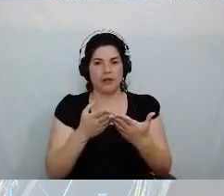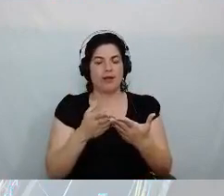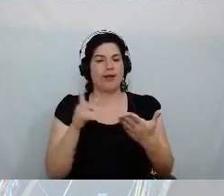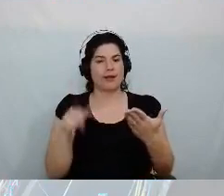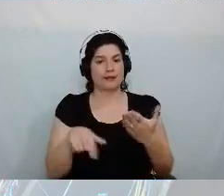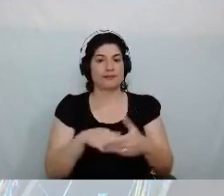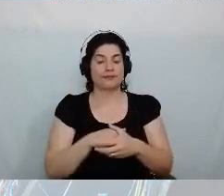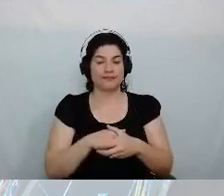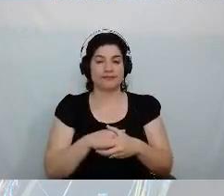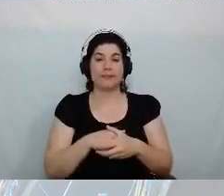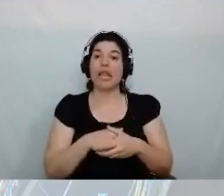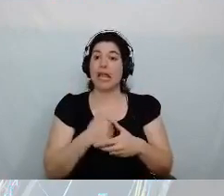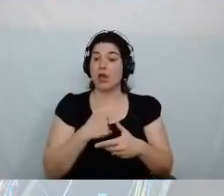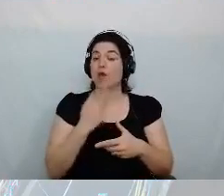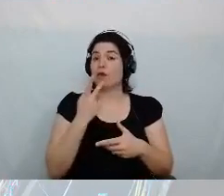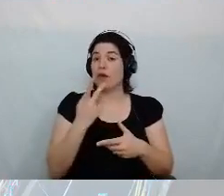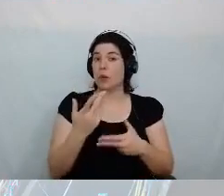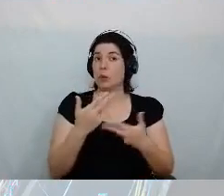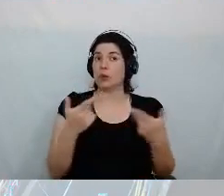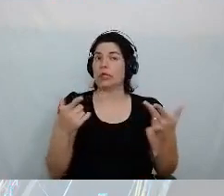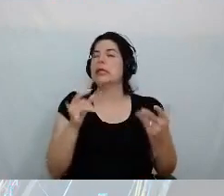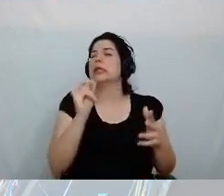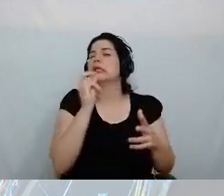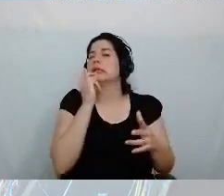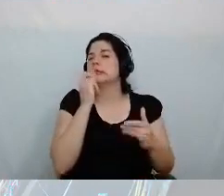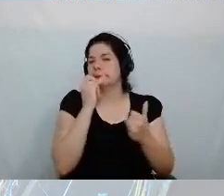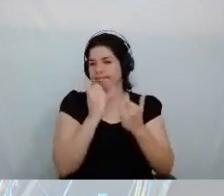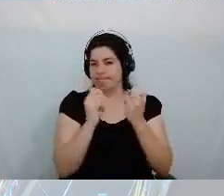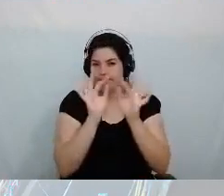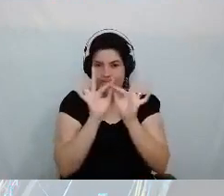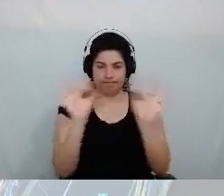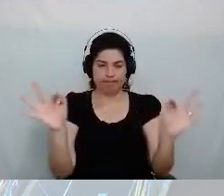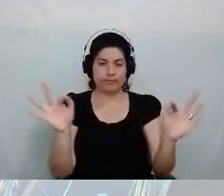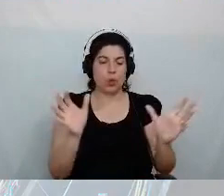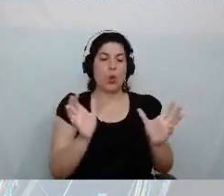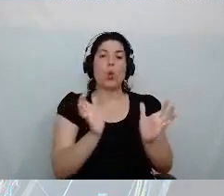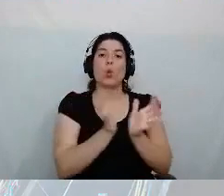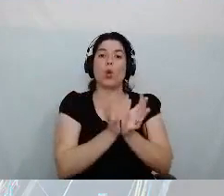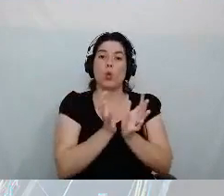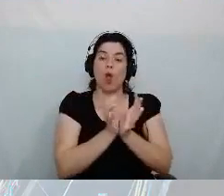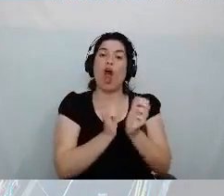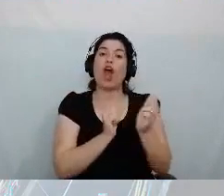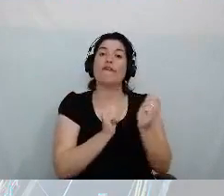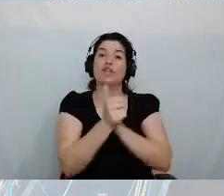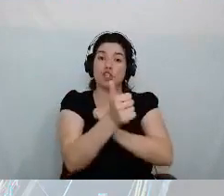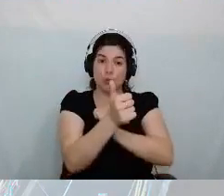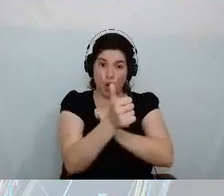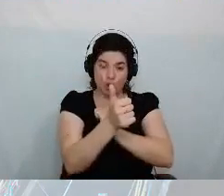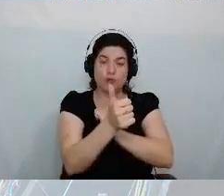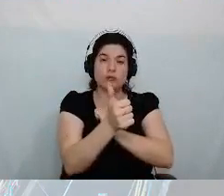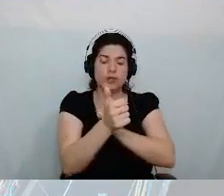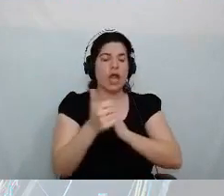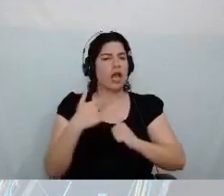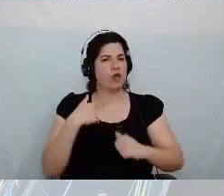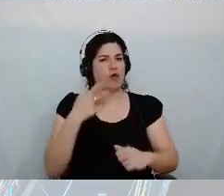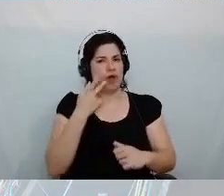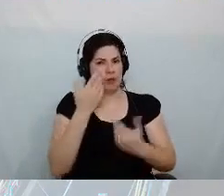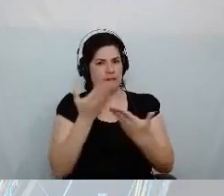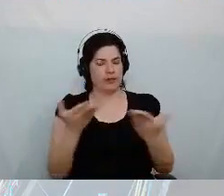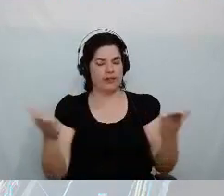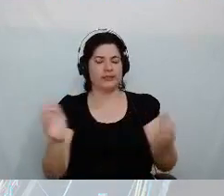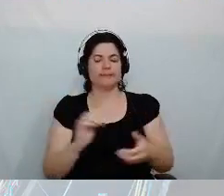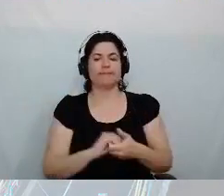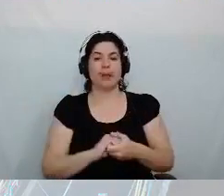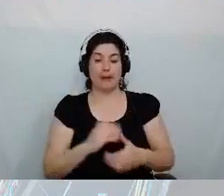eu falo algo para vocês, vou dar um exemplo mais simples aqui, time de futebol, beleza? Se eu falo para vocês que o